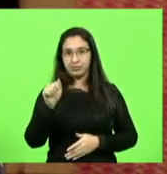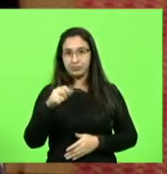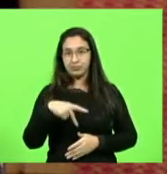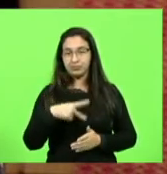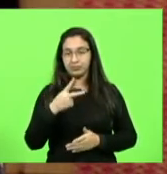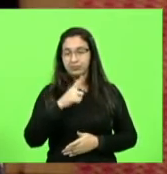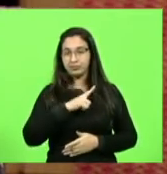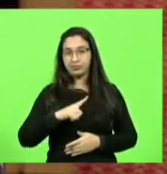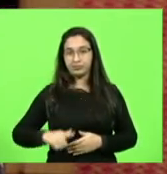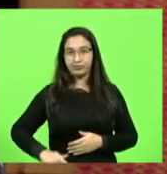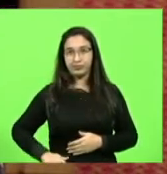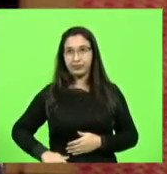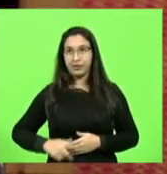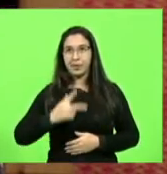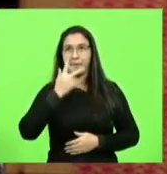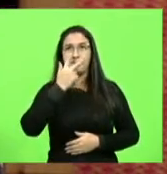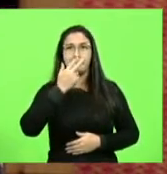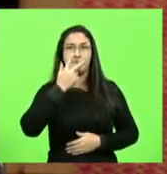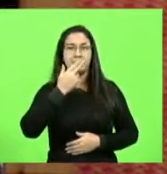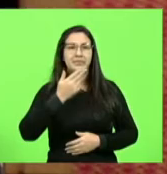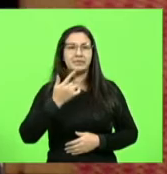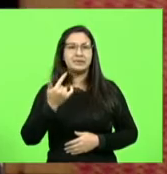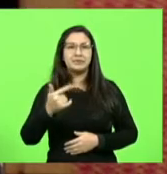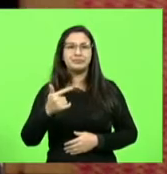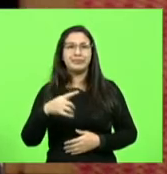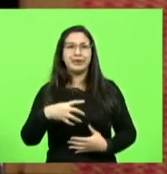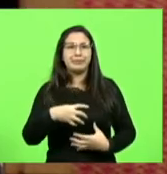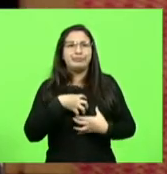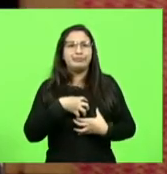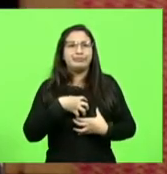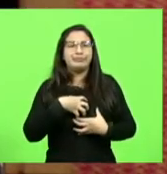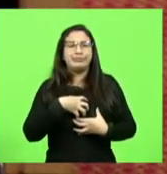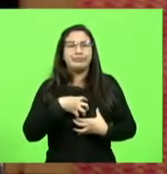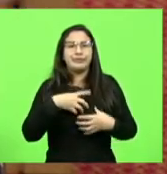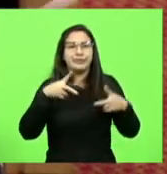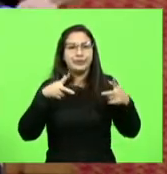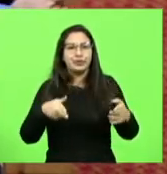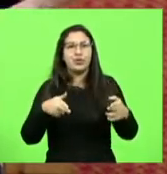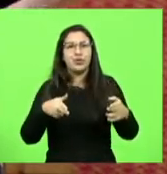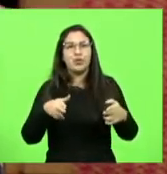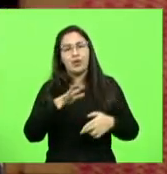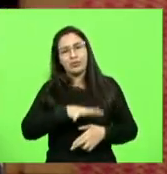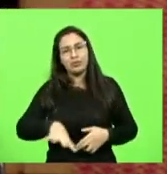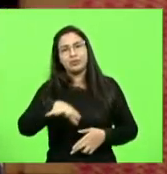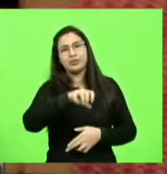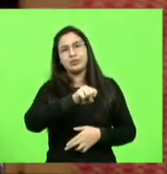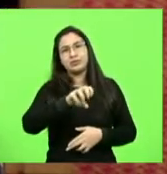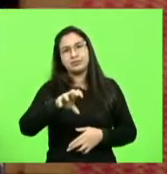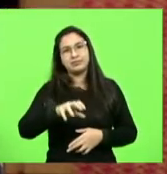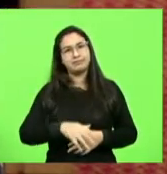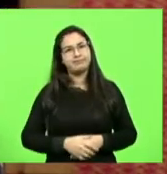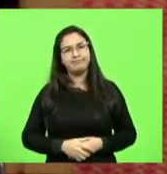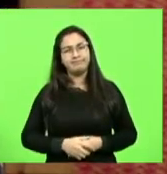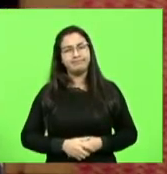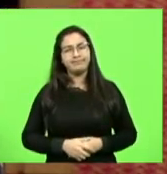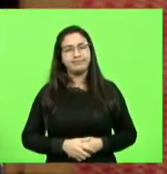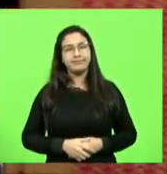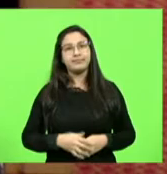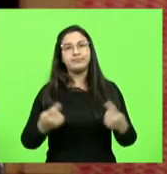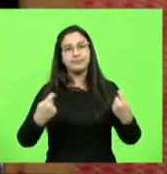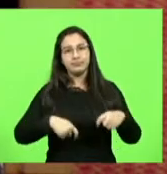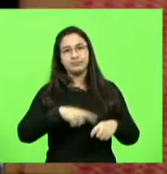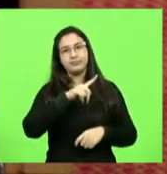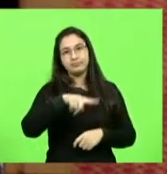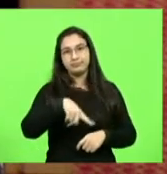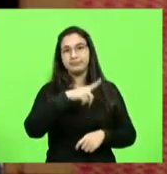absurdo. Parece que não está sentindo o mesmo sentimento dos catarinenses. E nós temos que derrubar esse